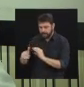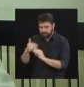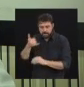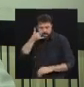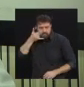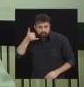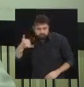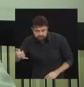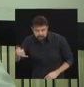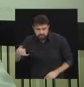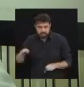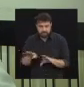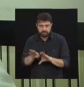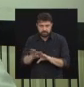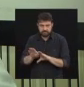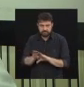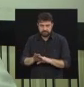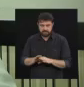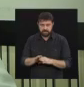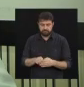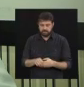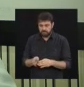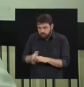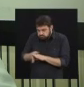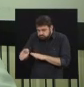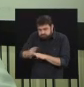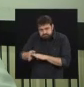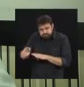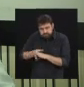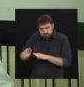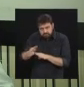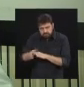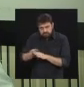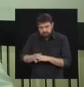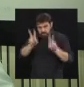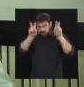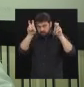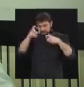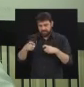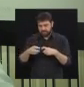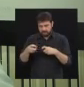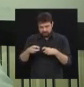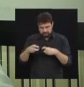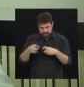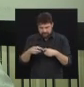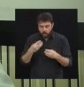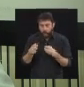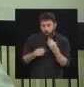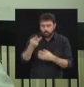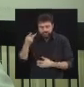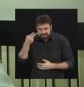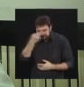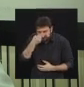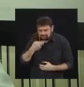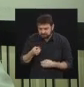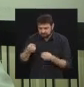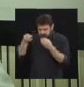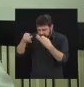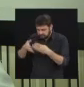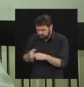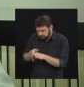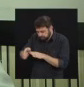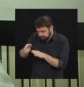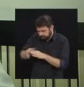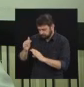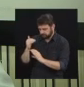por telefone, e por mandar alguma literatura, algumas orientações da parte médica, da parte de técnica cirúrgica, tudo.